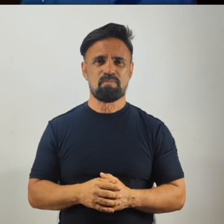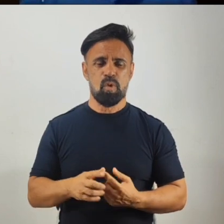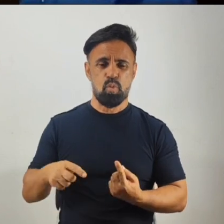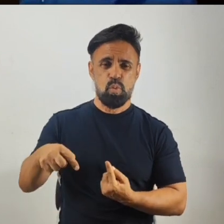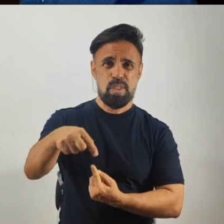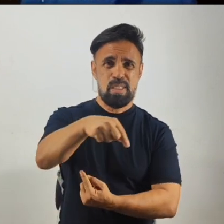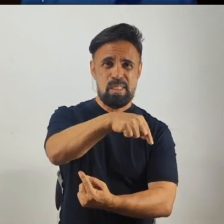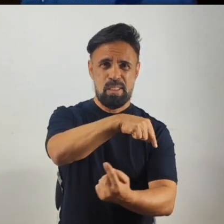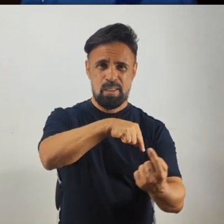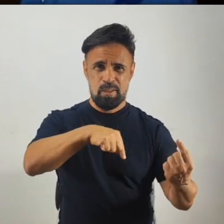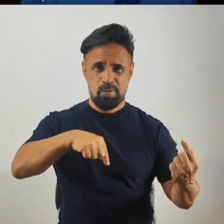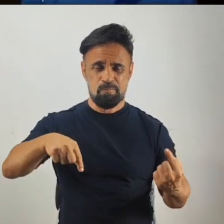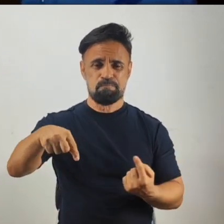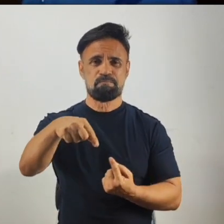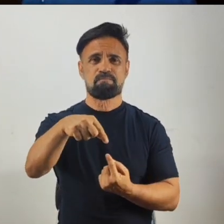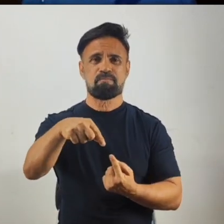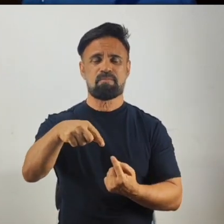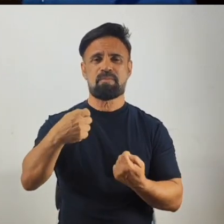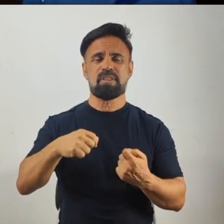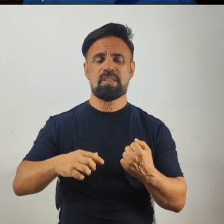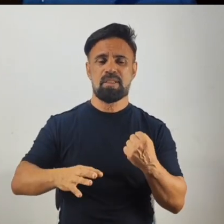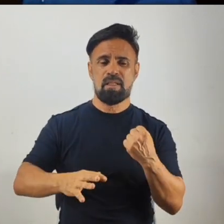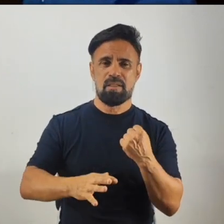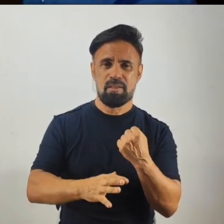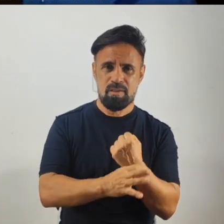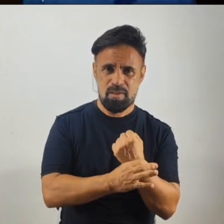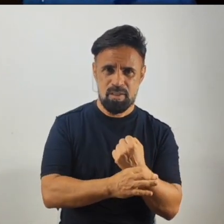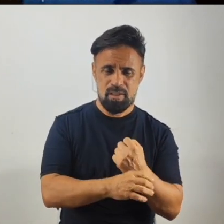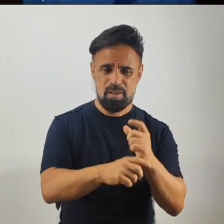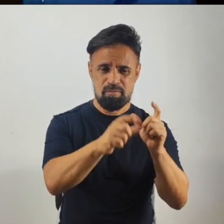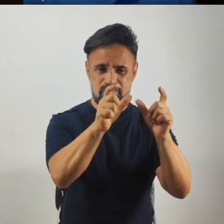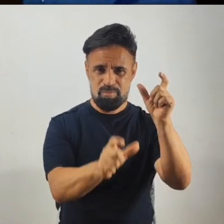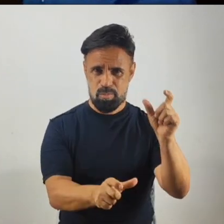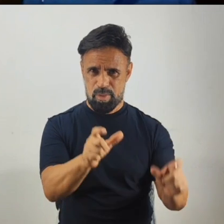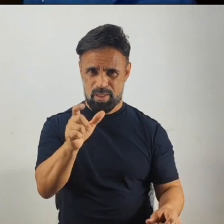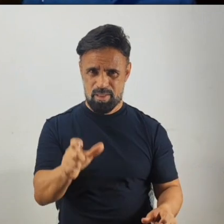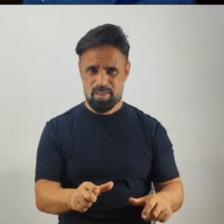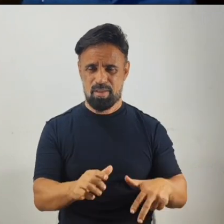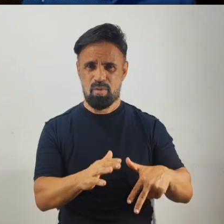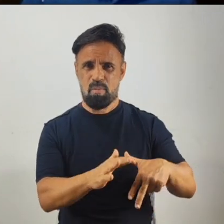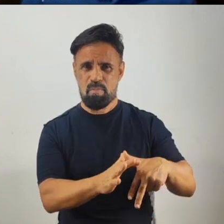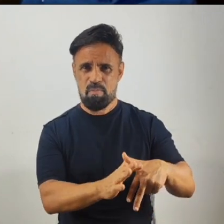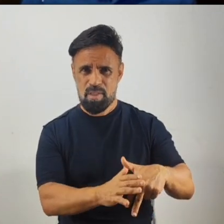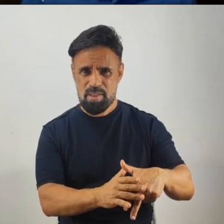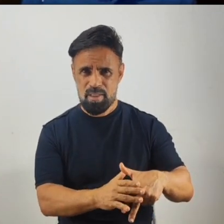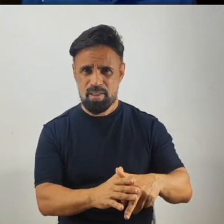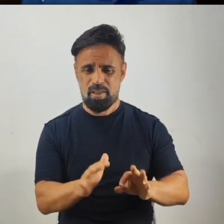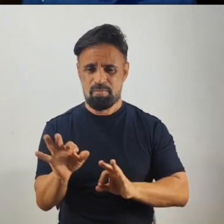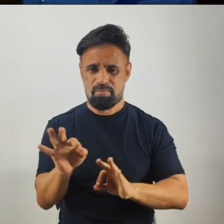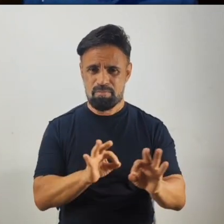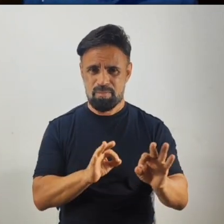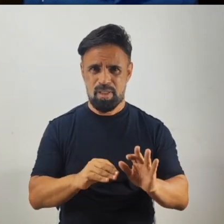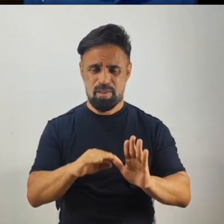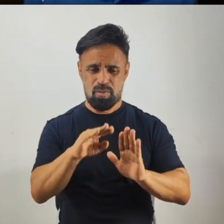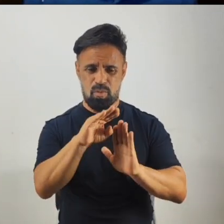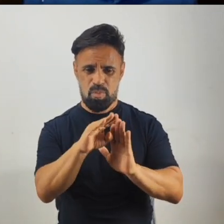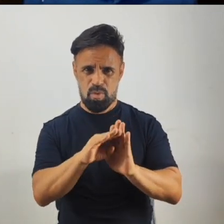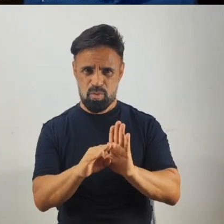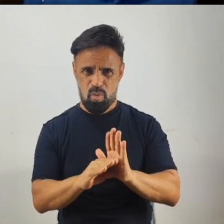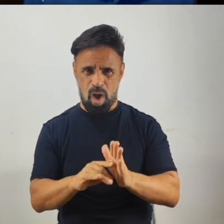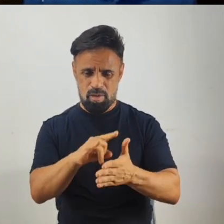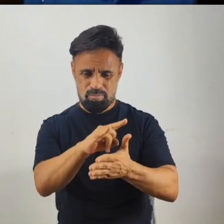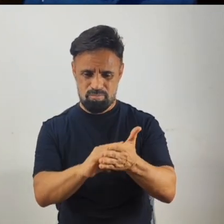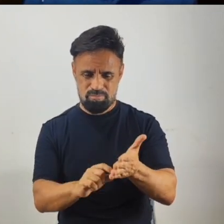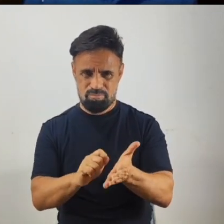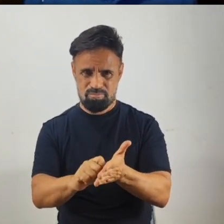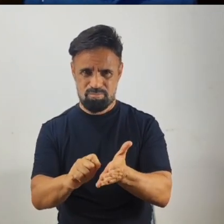né, que precisa atender a questão da segurança dos pacientes, as condições